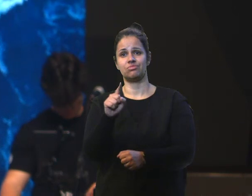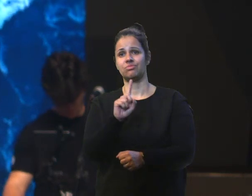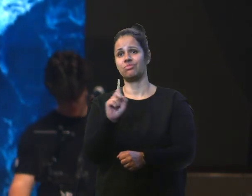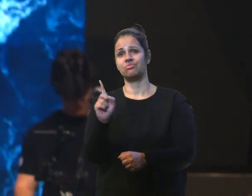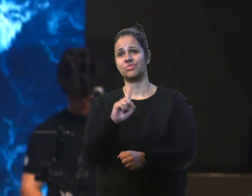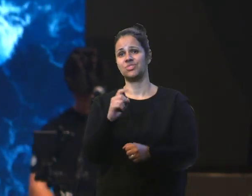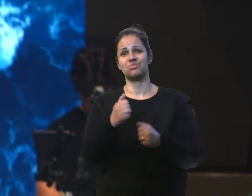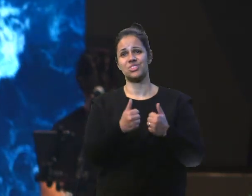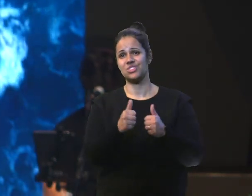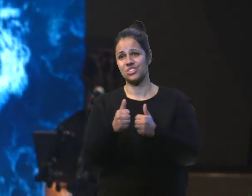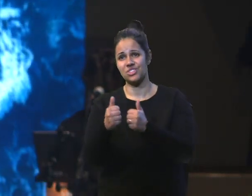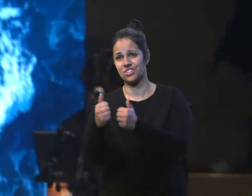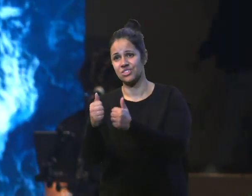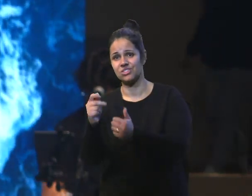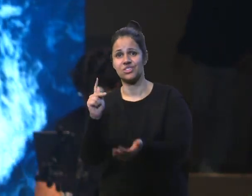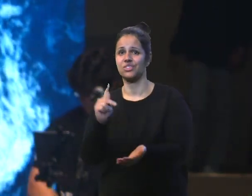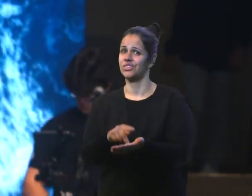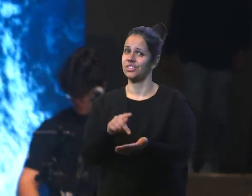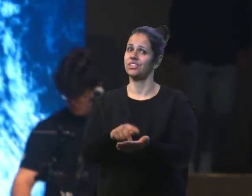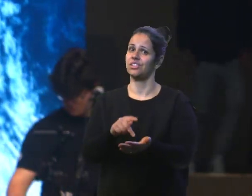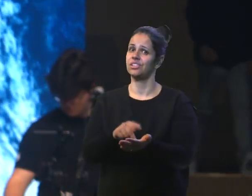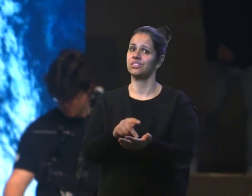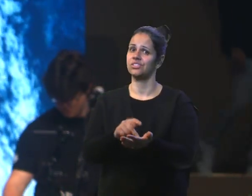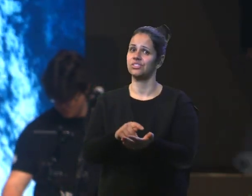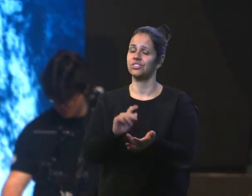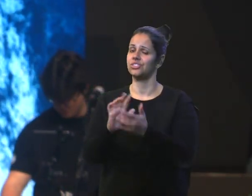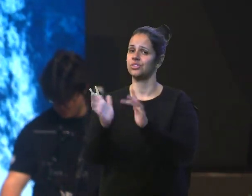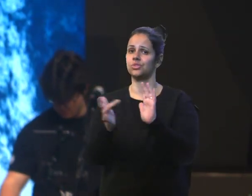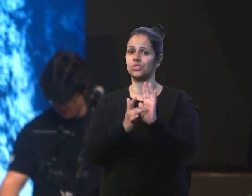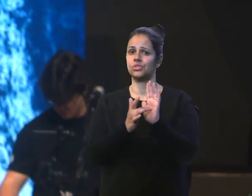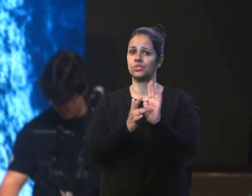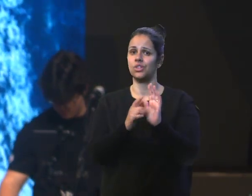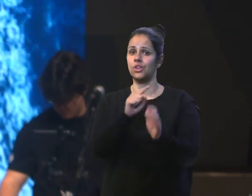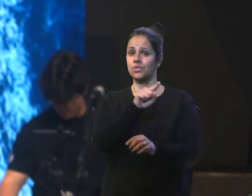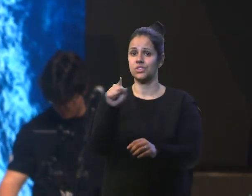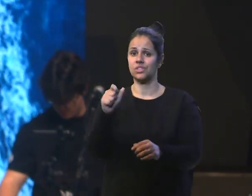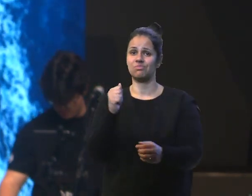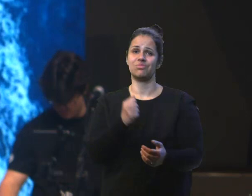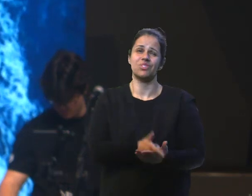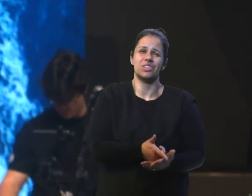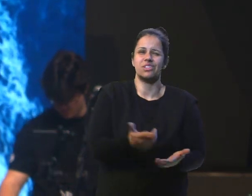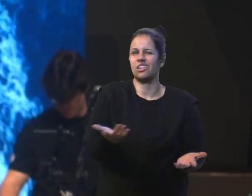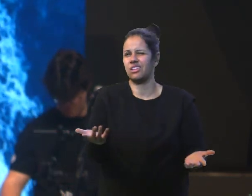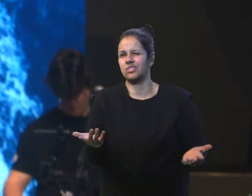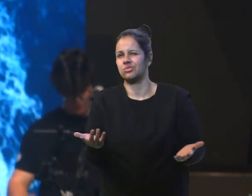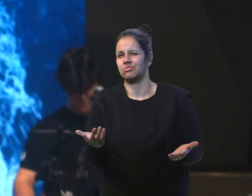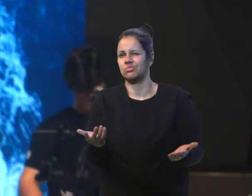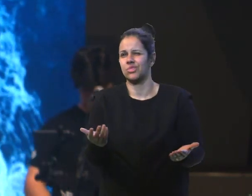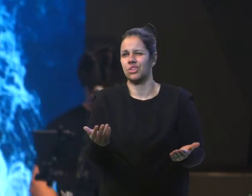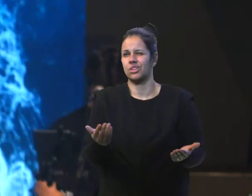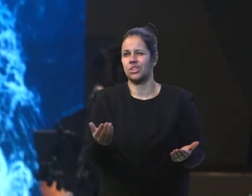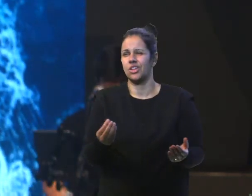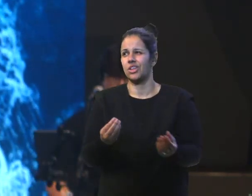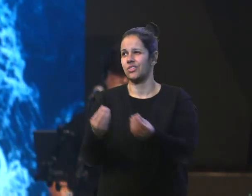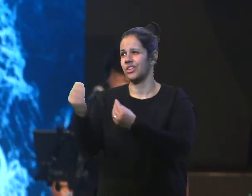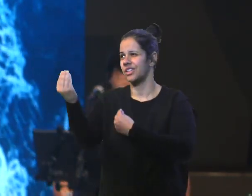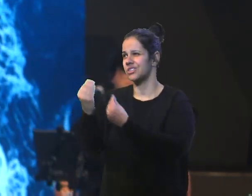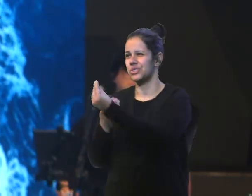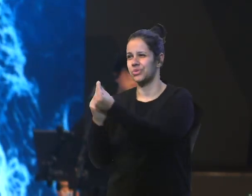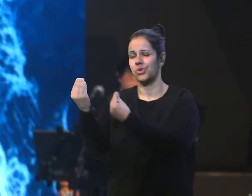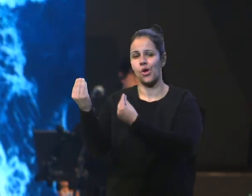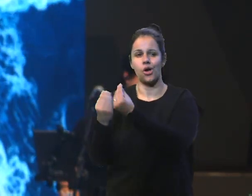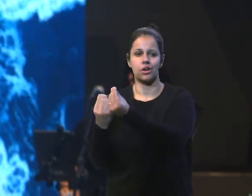A tua atitude se assemelha à de prostituição. A de que quer viver algo de intimidade com